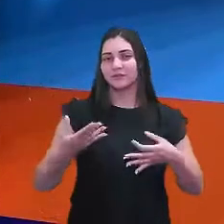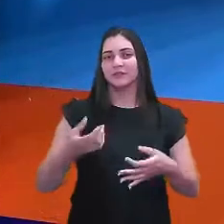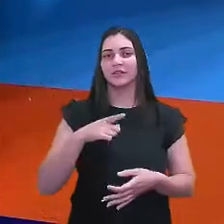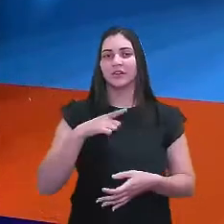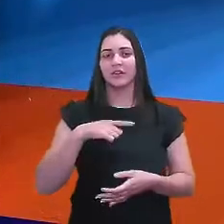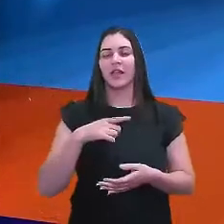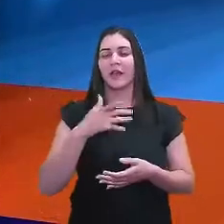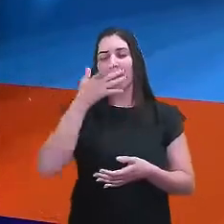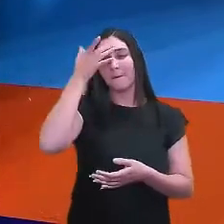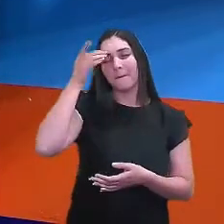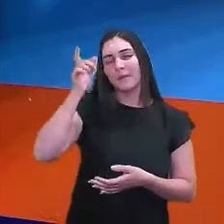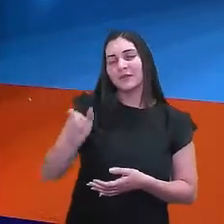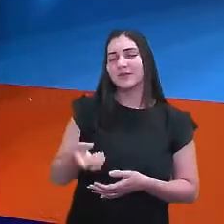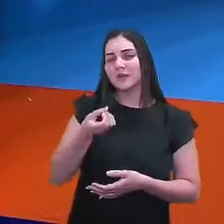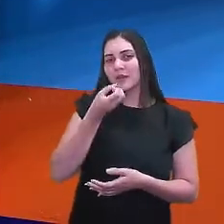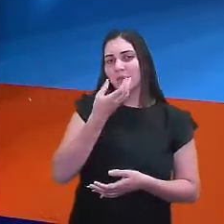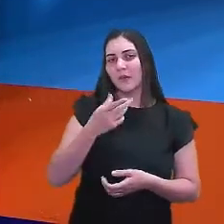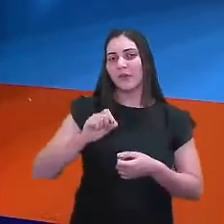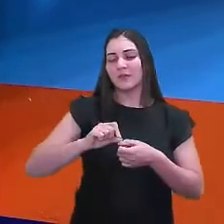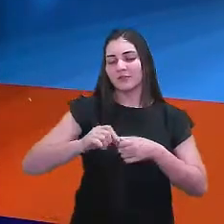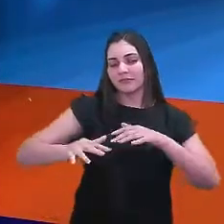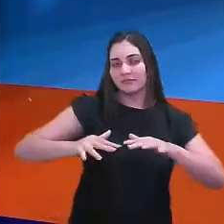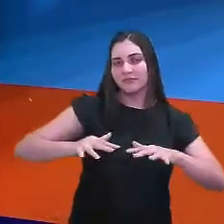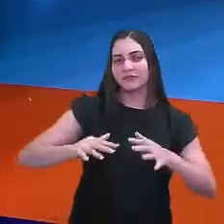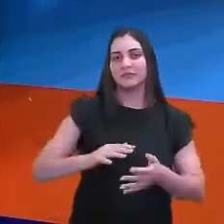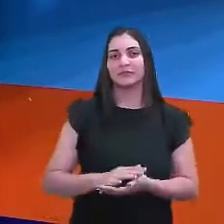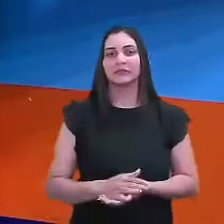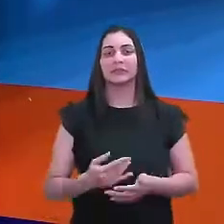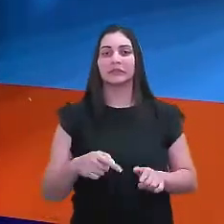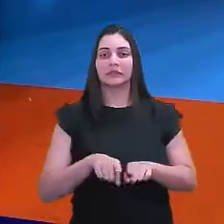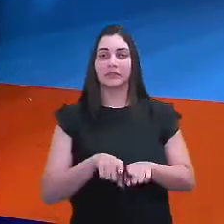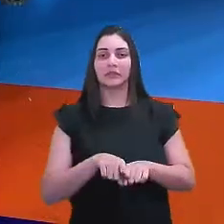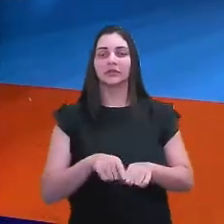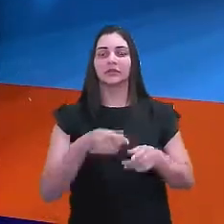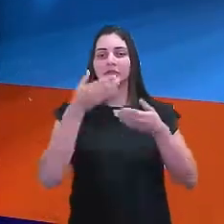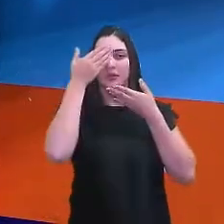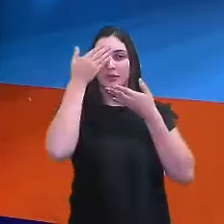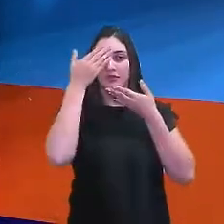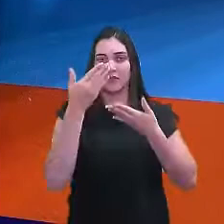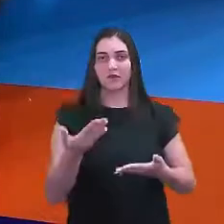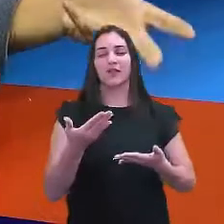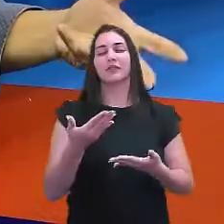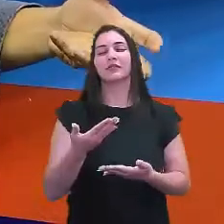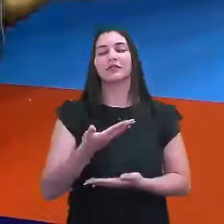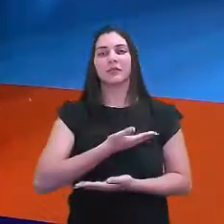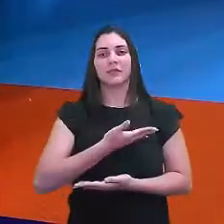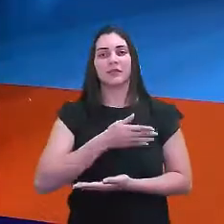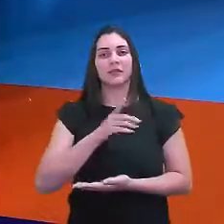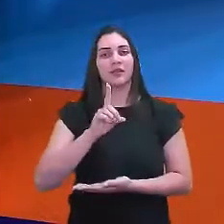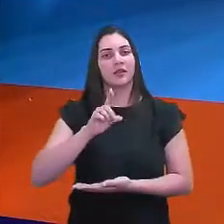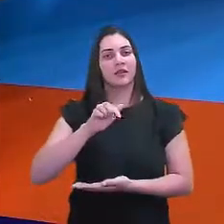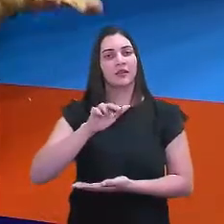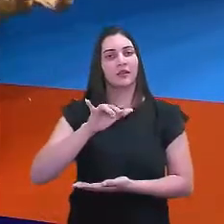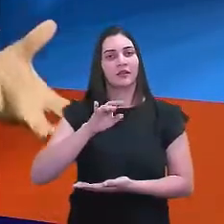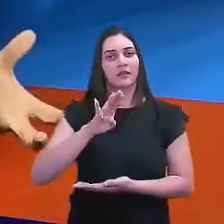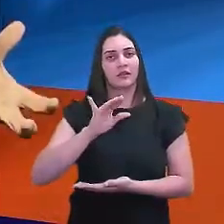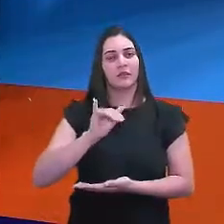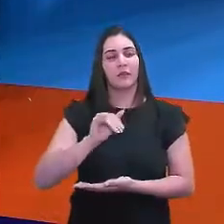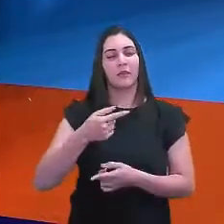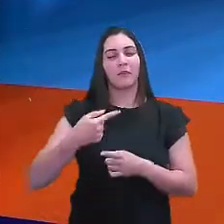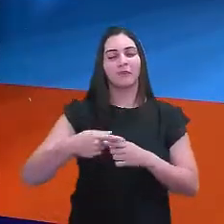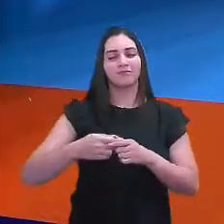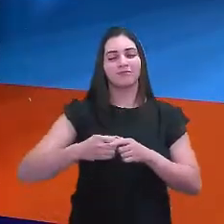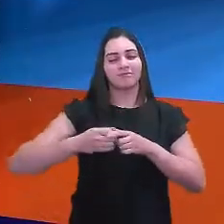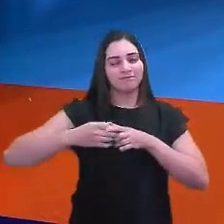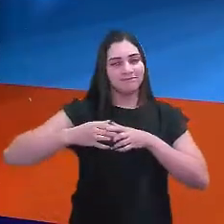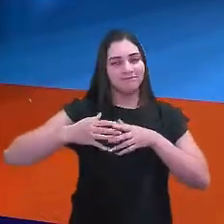ter alguém que está ali fazendo esse movimento. Registrando também, muito obrigado à minha amiga Danúbia, porque ela é uma gigante, porque